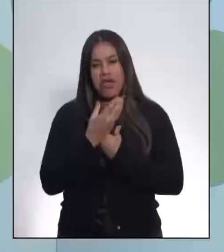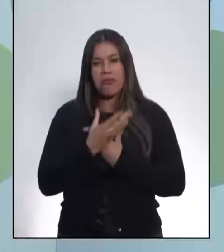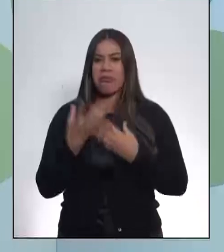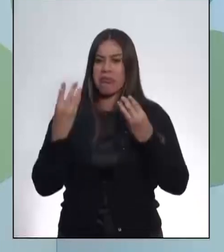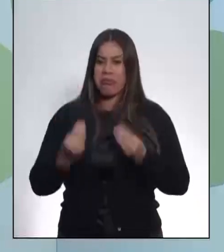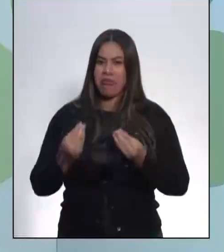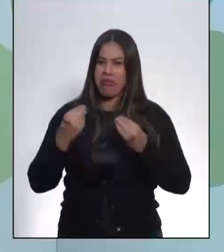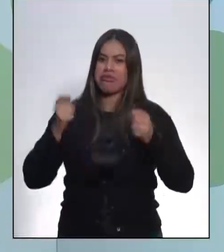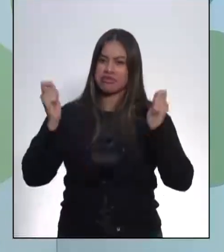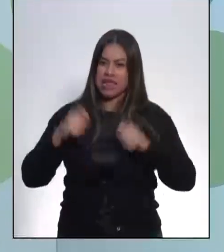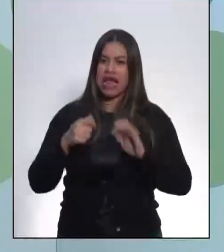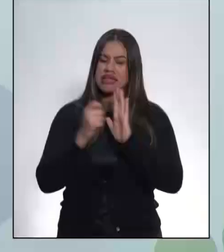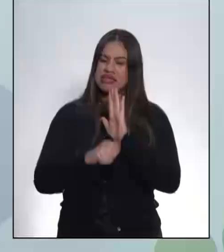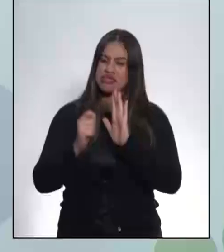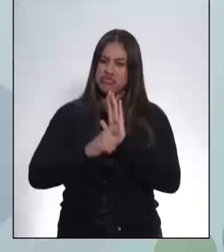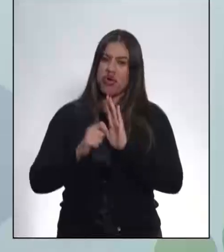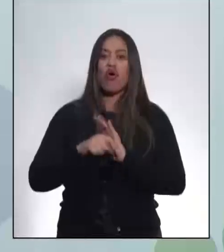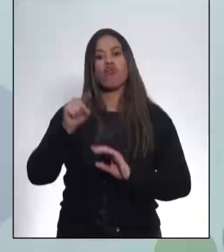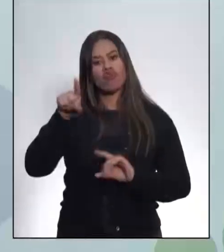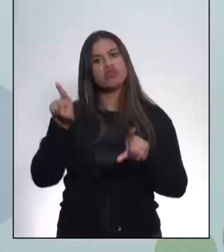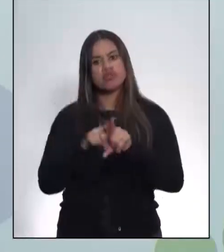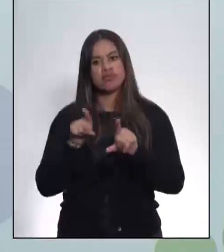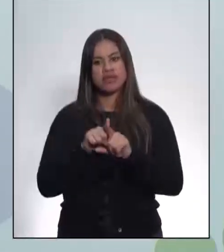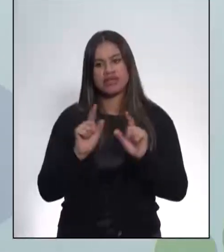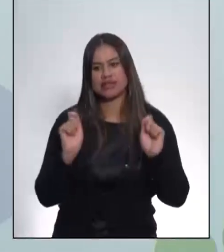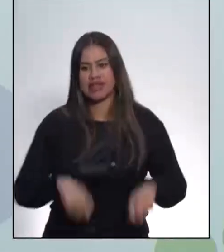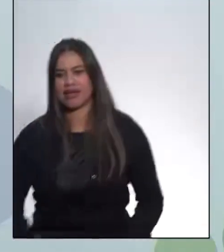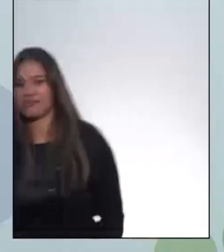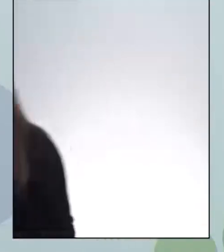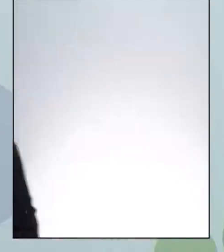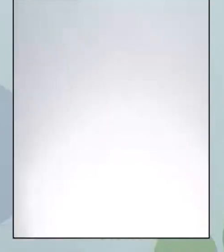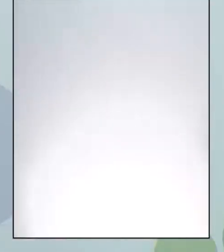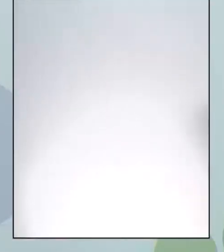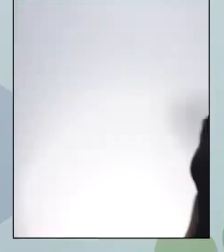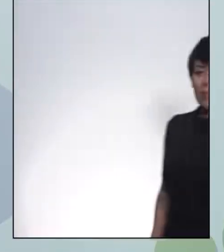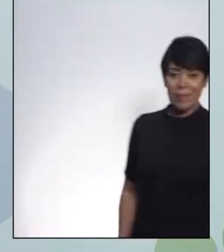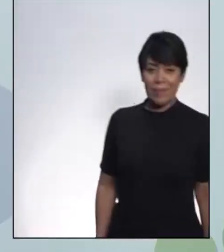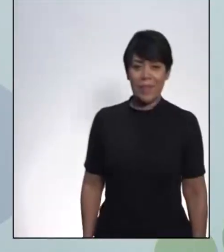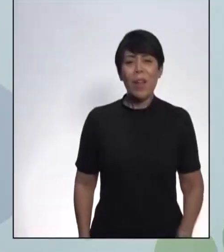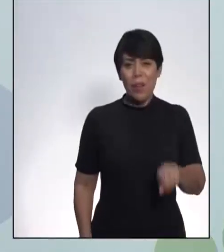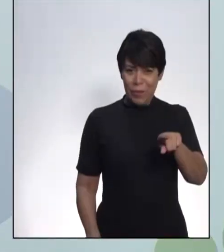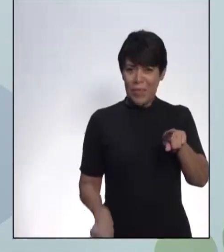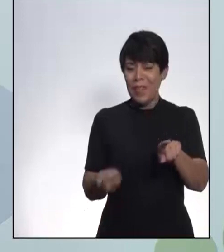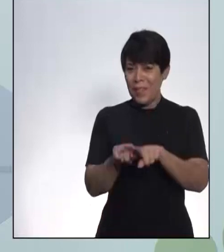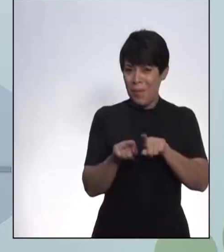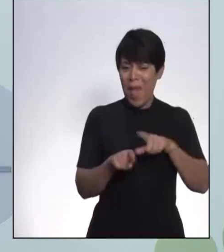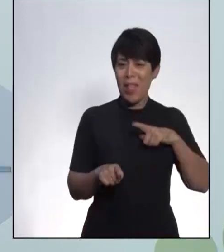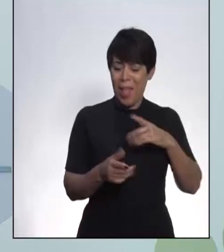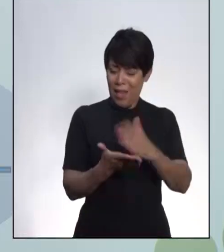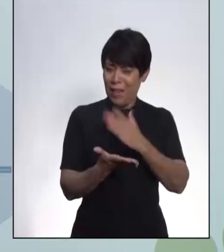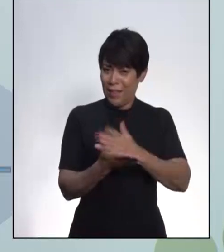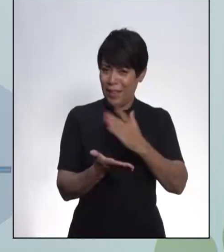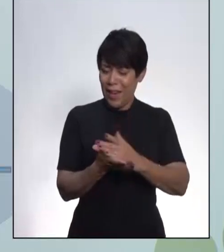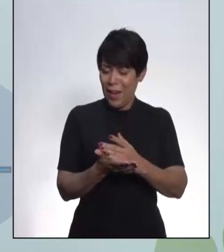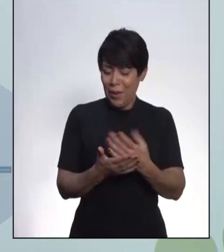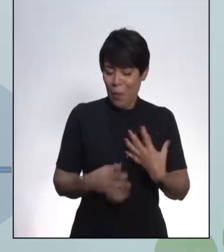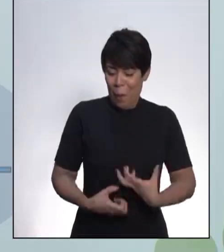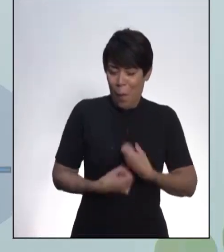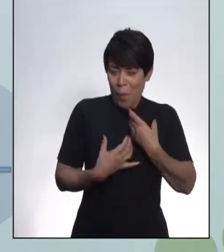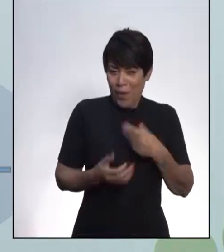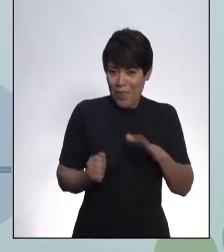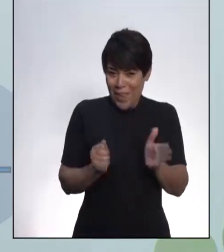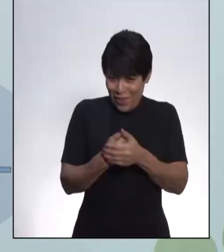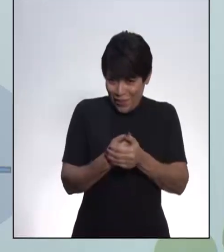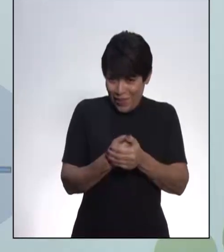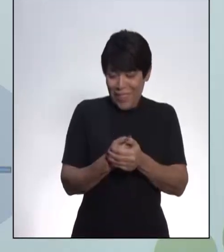pode usar. Não é só o escritor, você também escreve. Eu sei, você acha que eu não sei que você tem um caderninho aí enfiado numa gaveta com seus poeminhas escondidos? Você